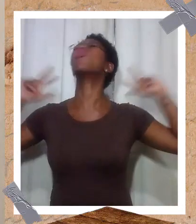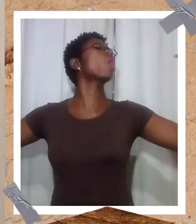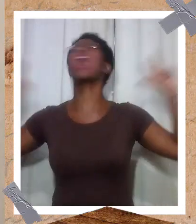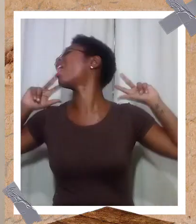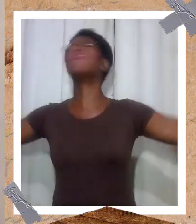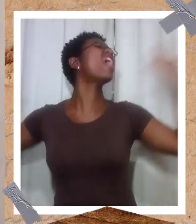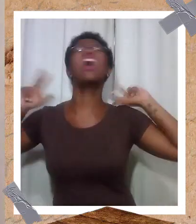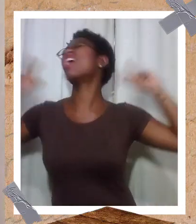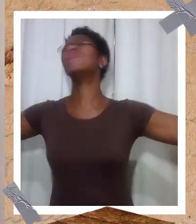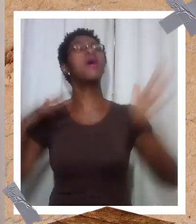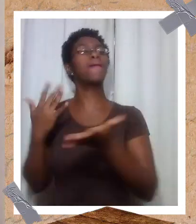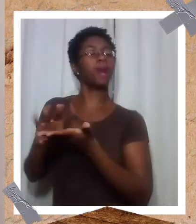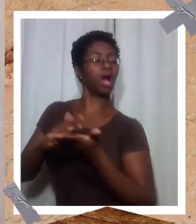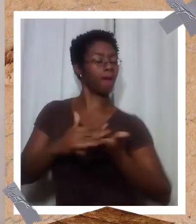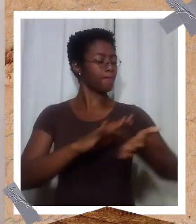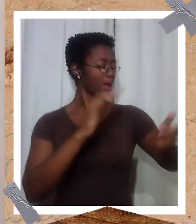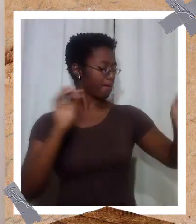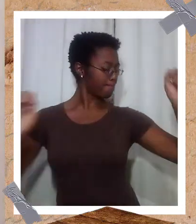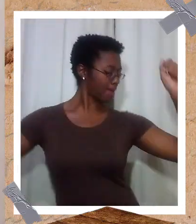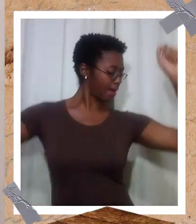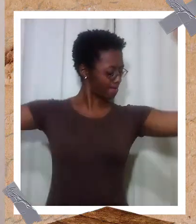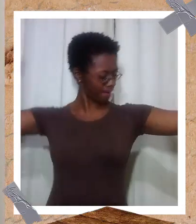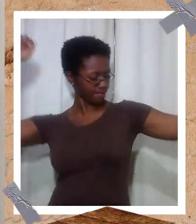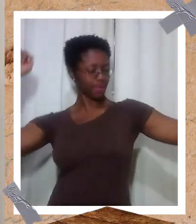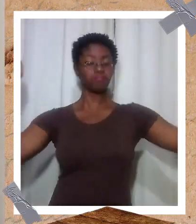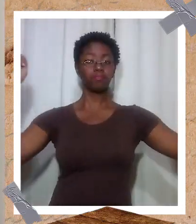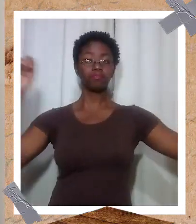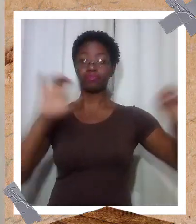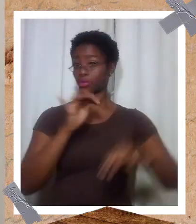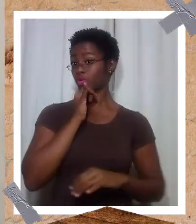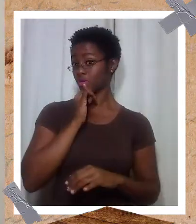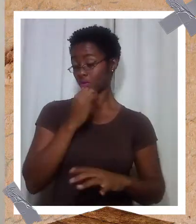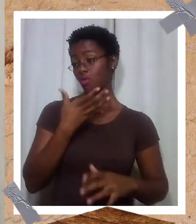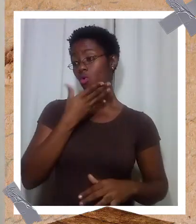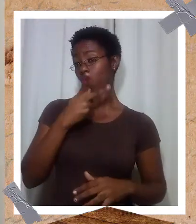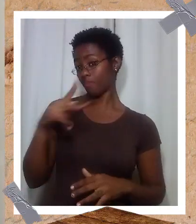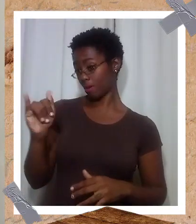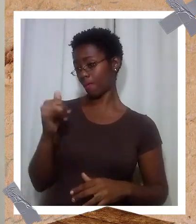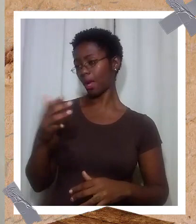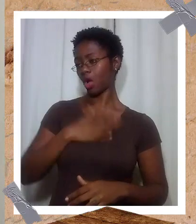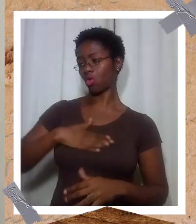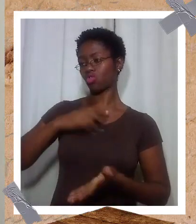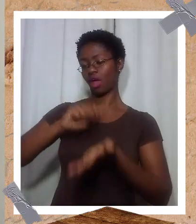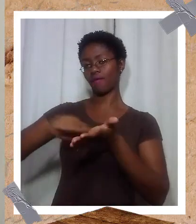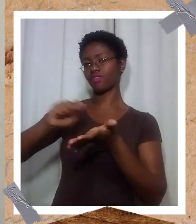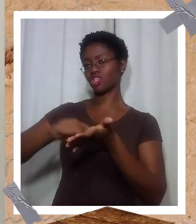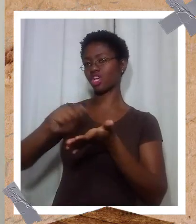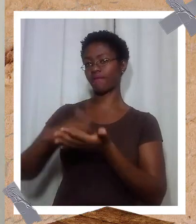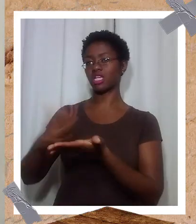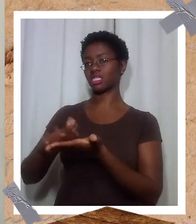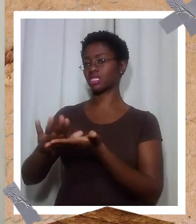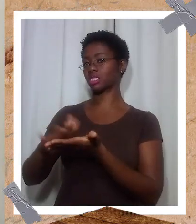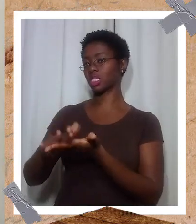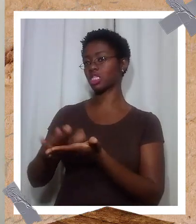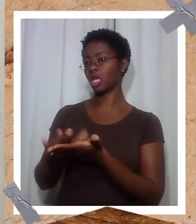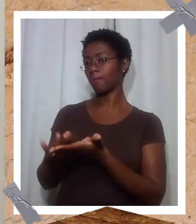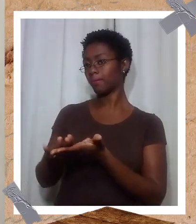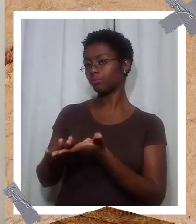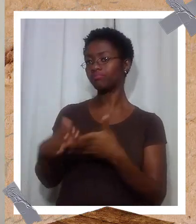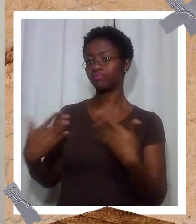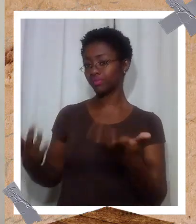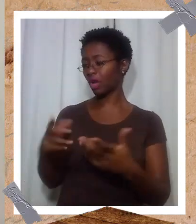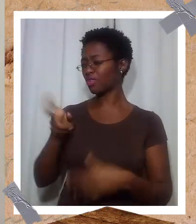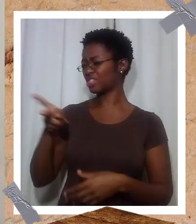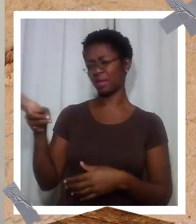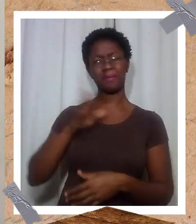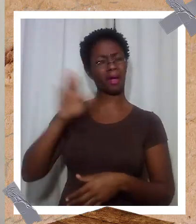vida. Eu venho de roda de samba. Meu pai gostava de escrever samba, a gente vivia no meio de samba, de carnaval. Sempre foi essa coisa. Sempre,